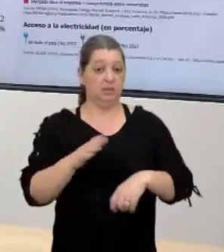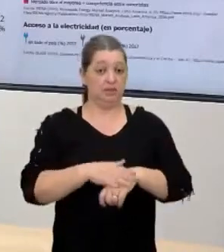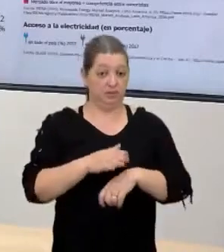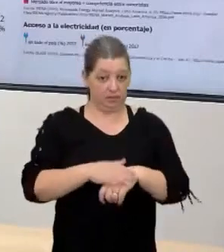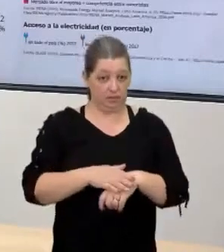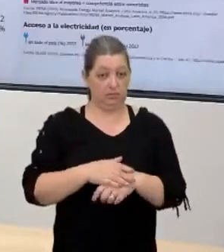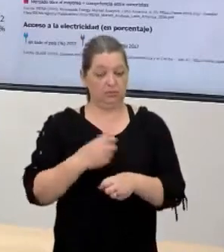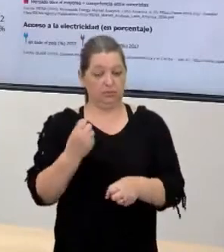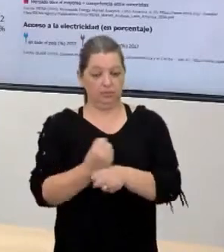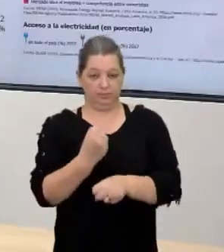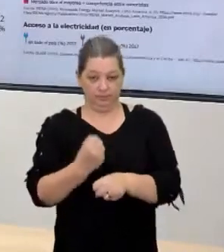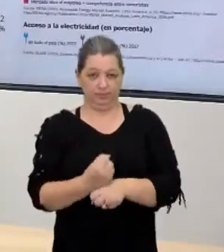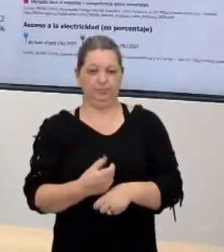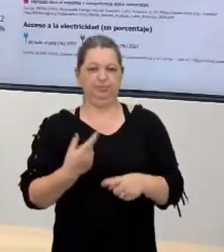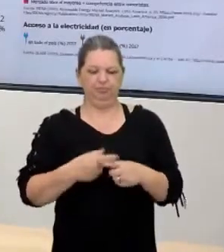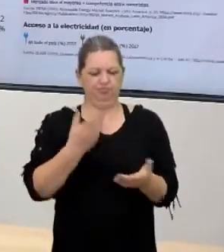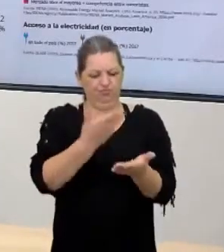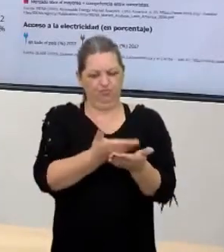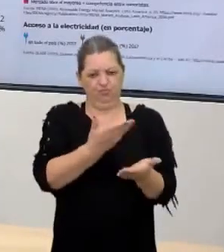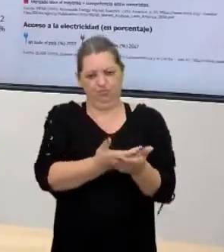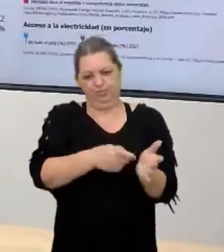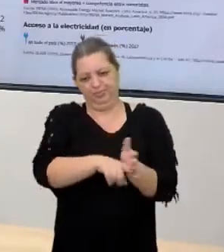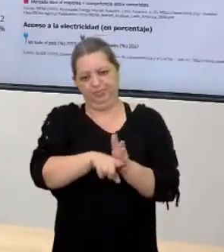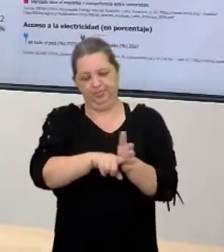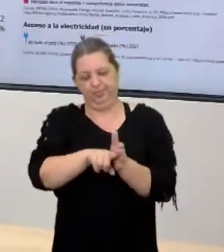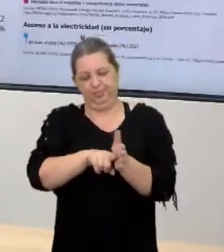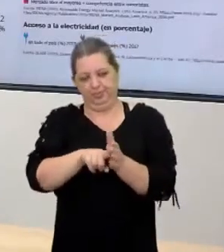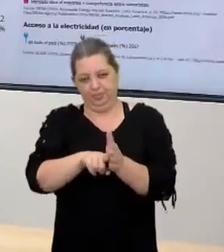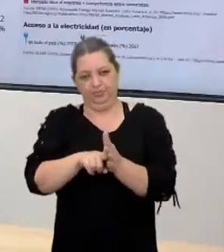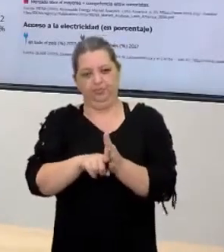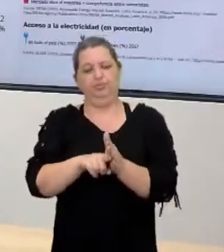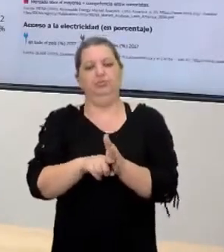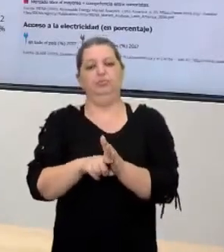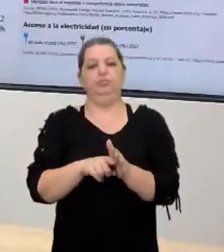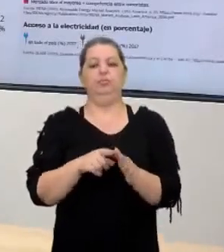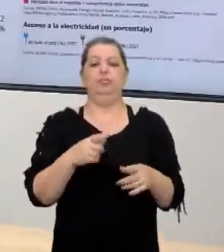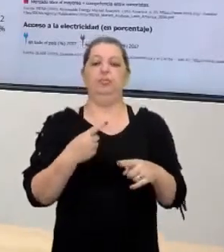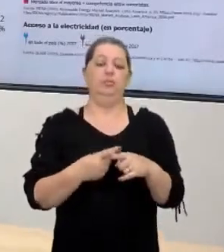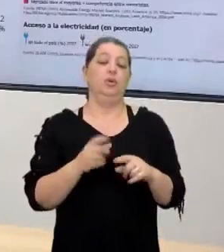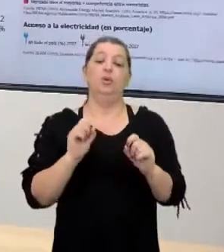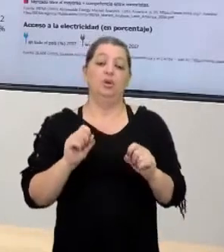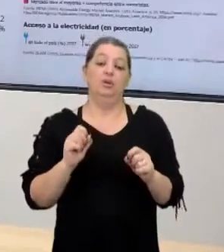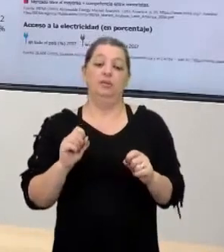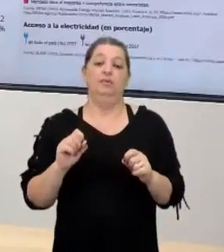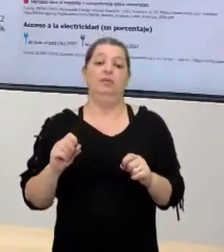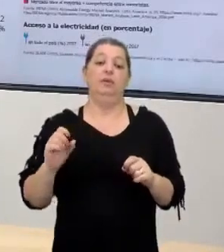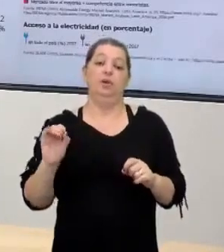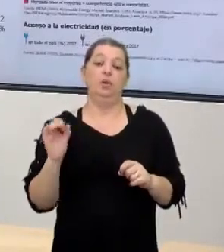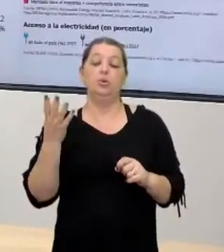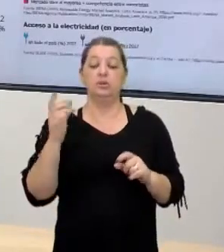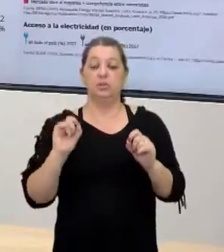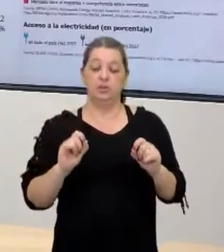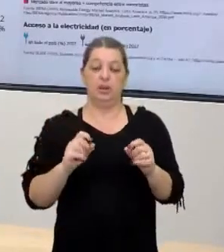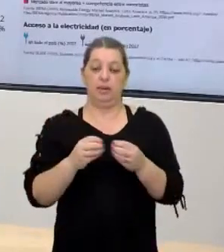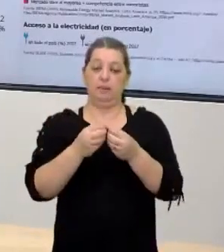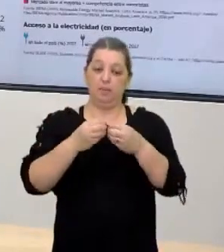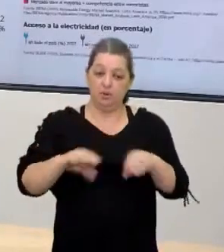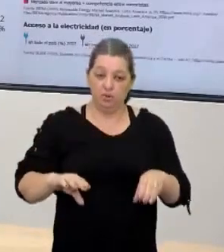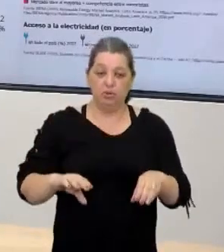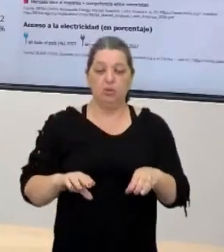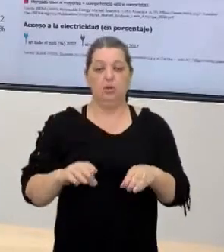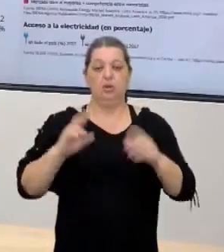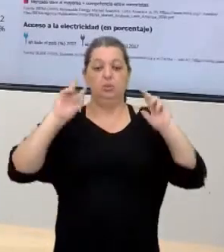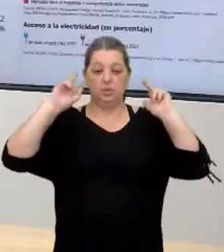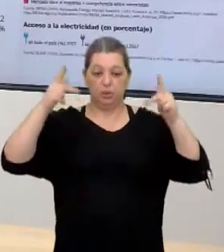um estudo de longo prazo, né, o que vai afetar, né, não só o ser humano, mas a fauna, a flora,